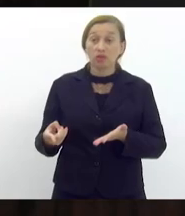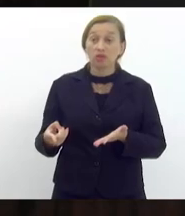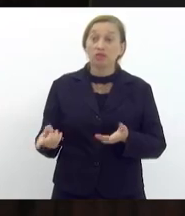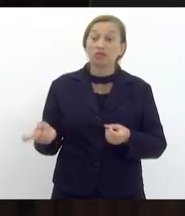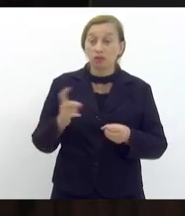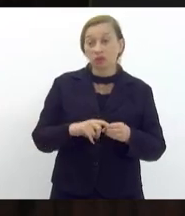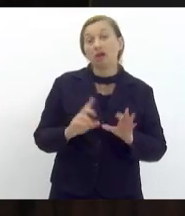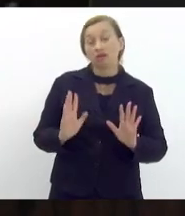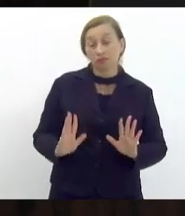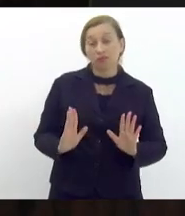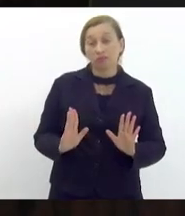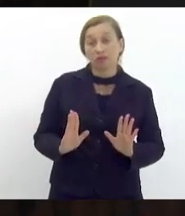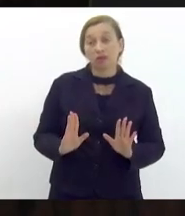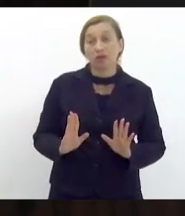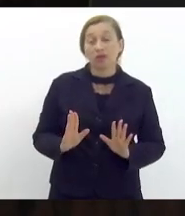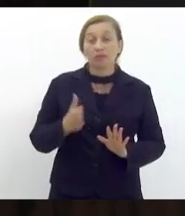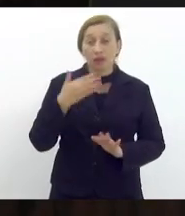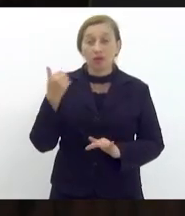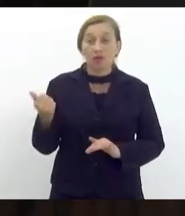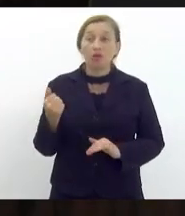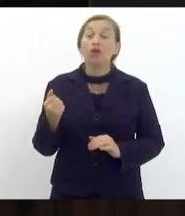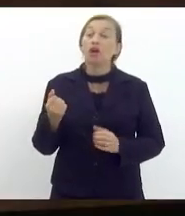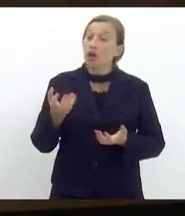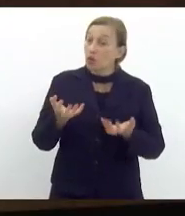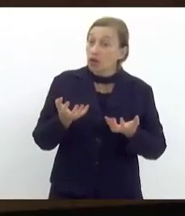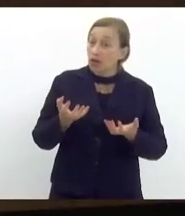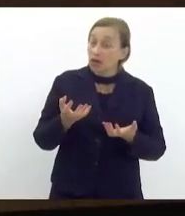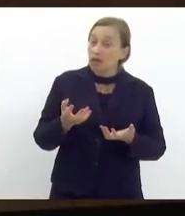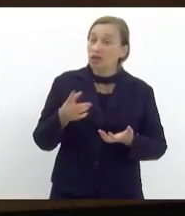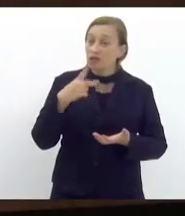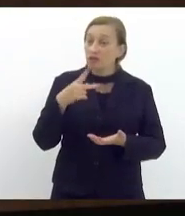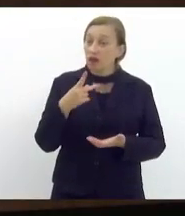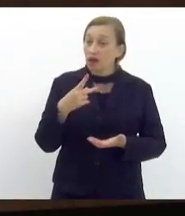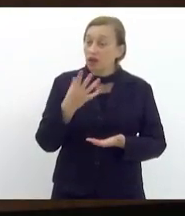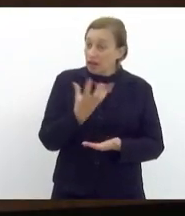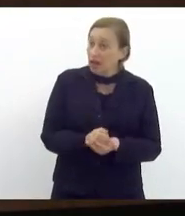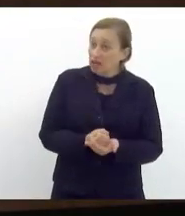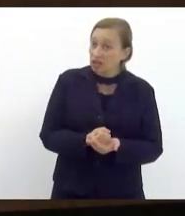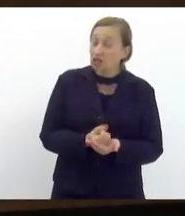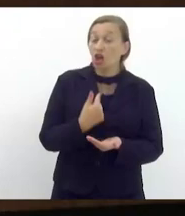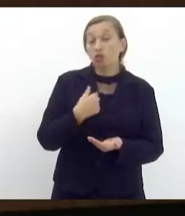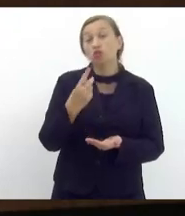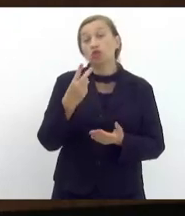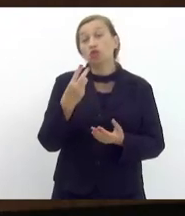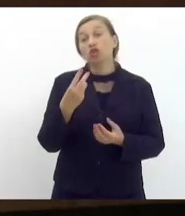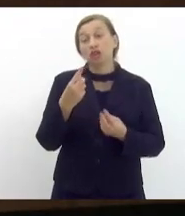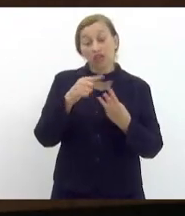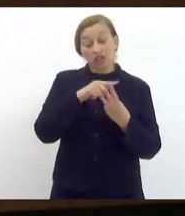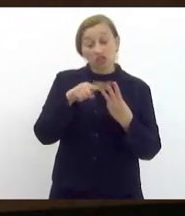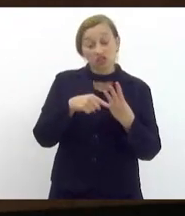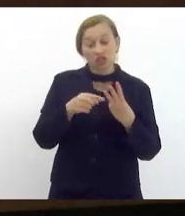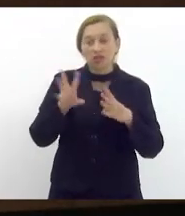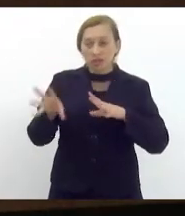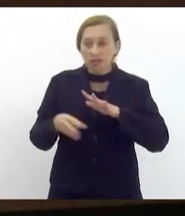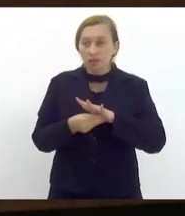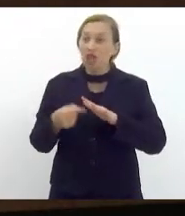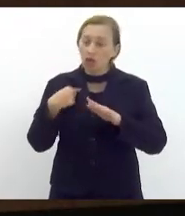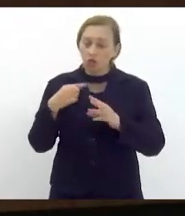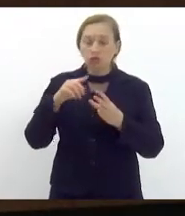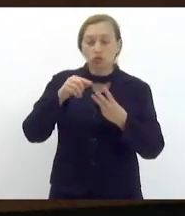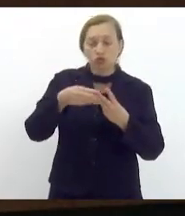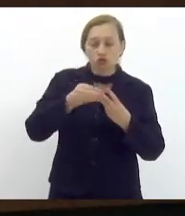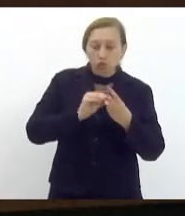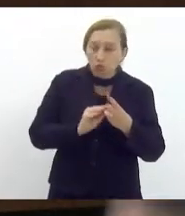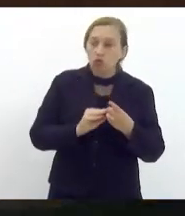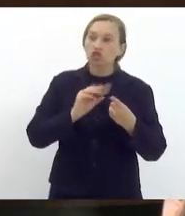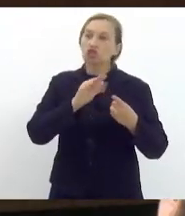fazemos assim fazemos mas eu quero que conte que eu estou retirando duas das três emendas e que a outra já acordo